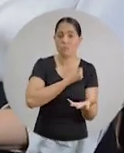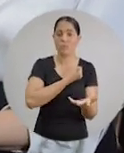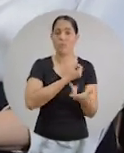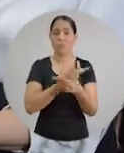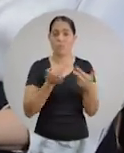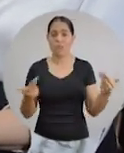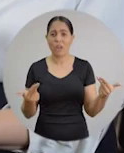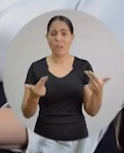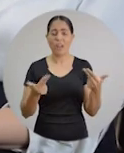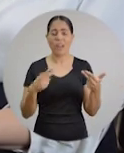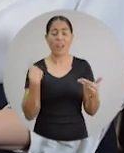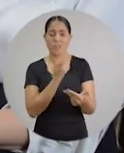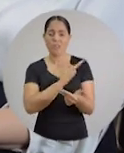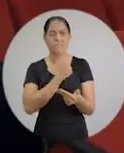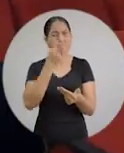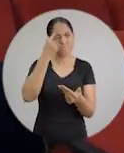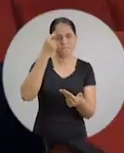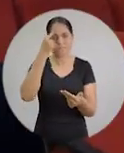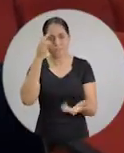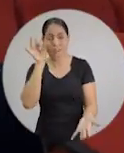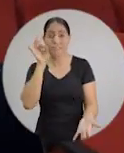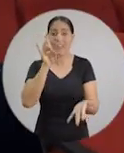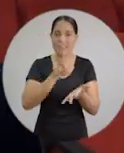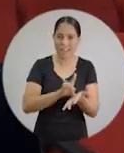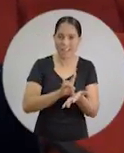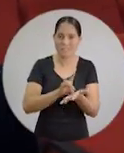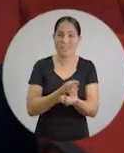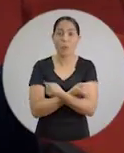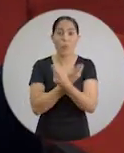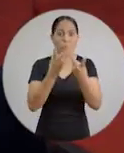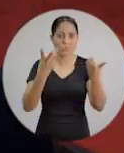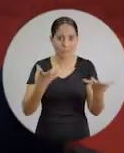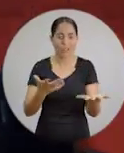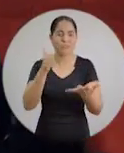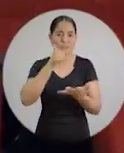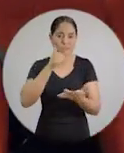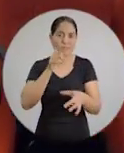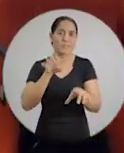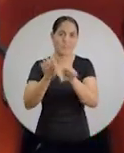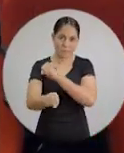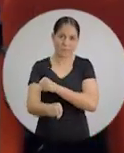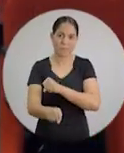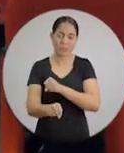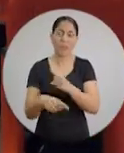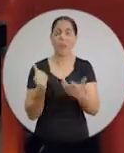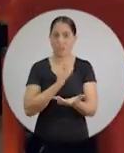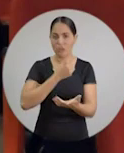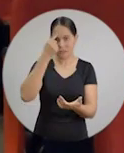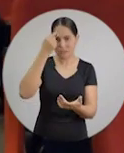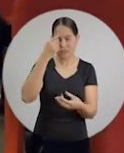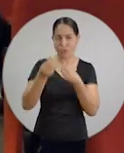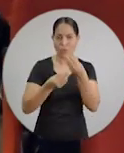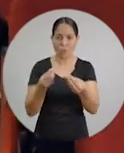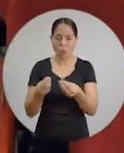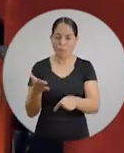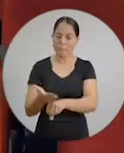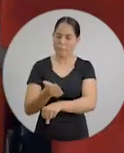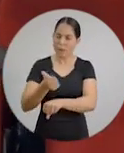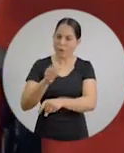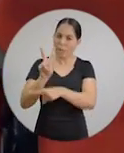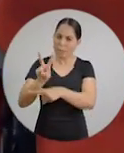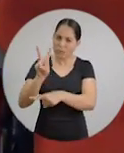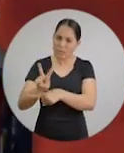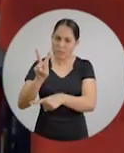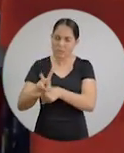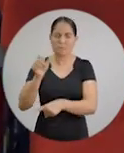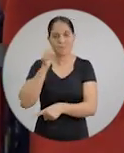de feminicídio é que a gente pode hoje se ver diante dessa realidade, a partir desse mapeamento, pensar em melhorar as redes de